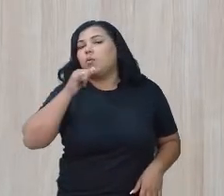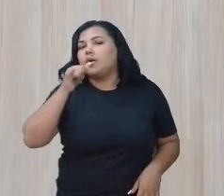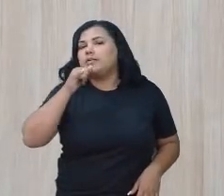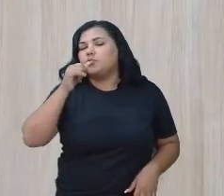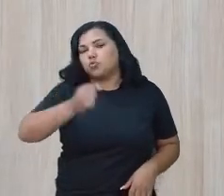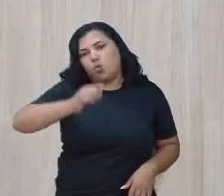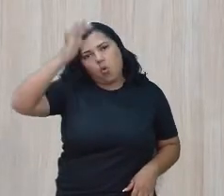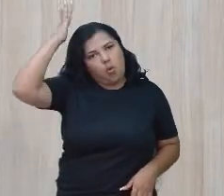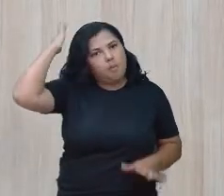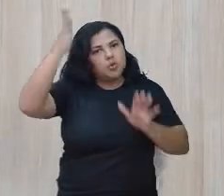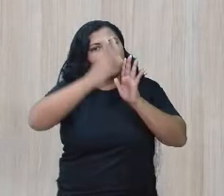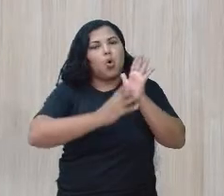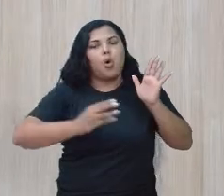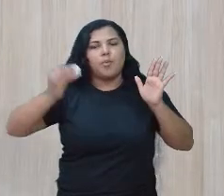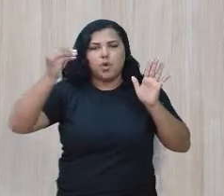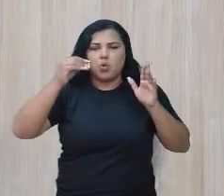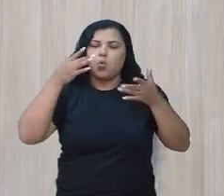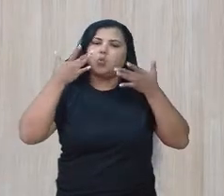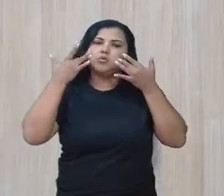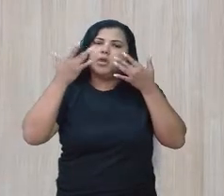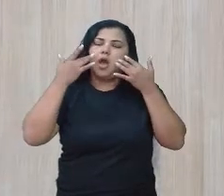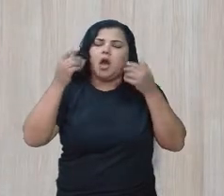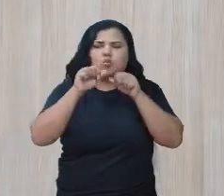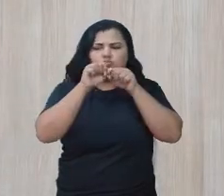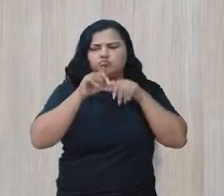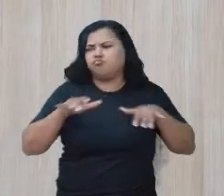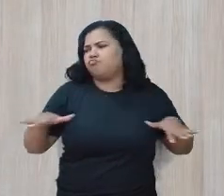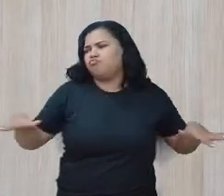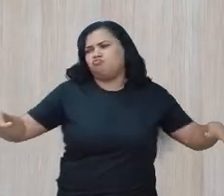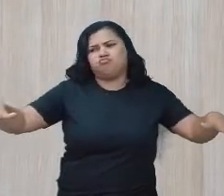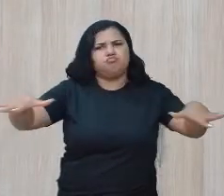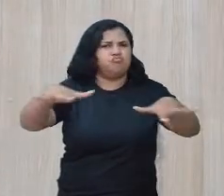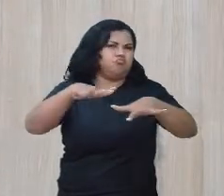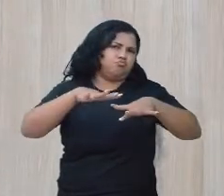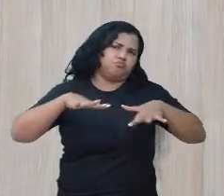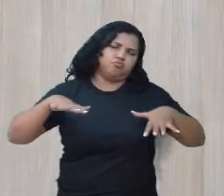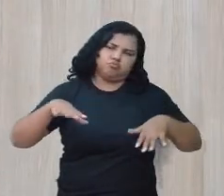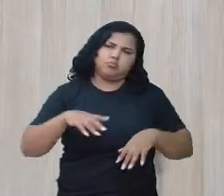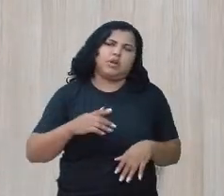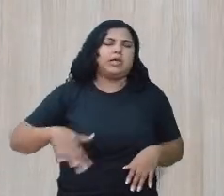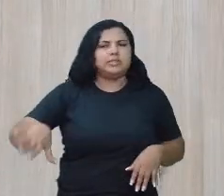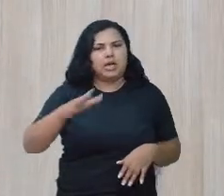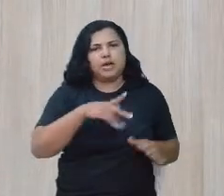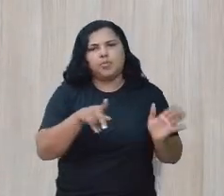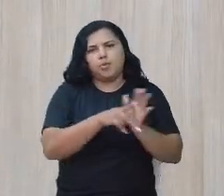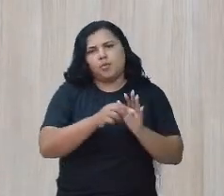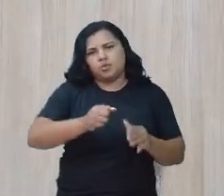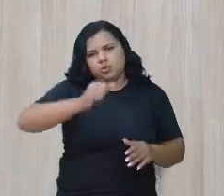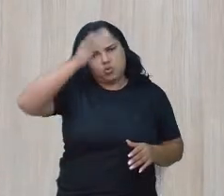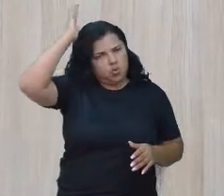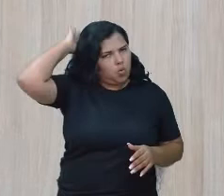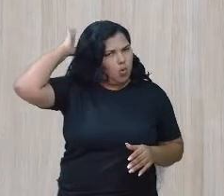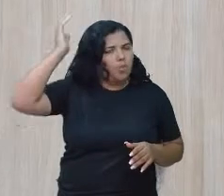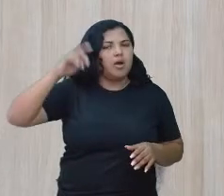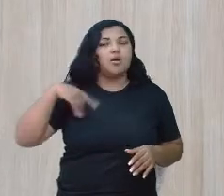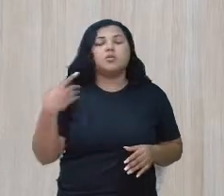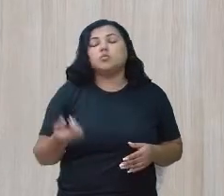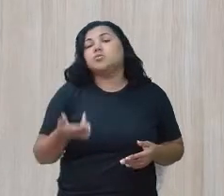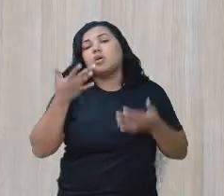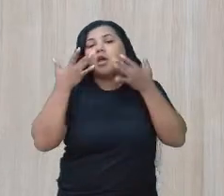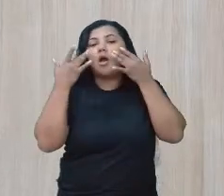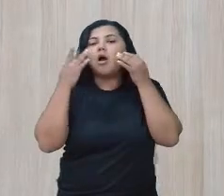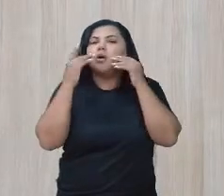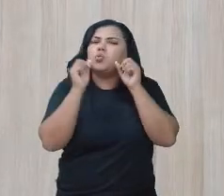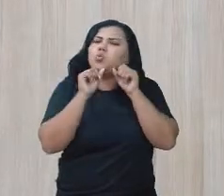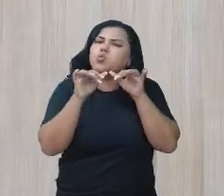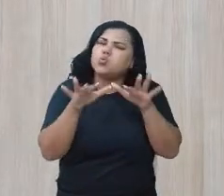como para as outras, estenderam a todo o território do Império Romano. E o teatro se difundiu. Né? O teatro